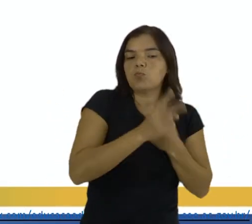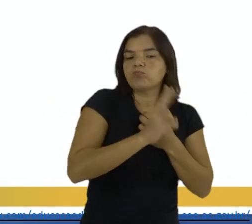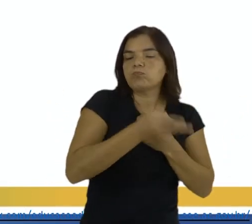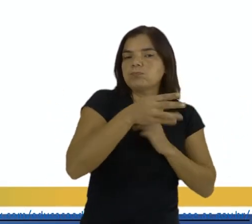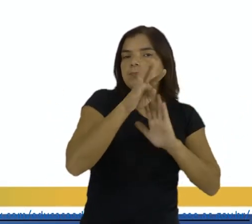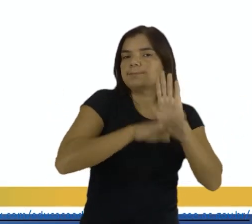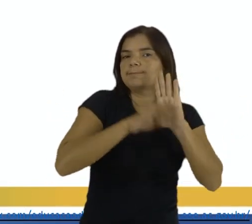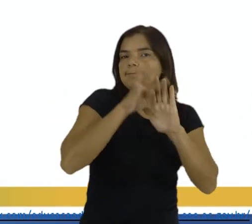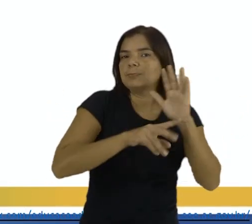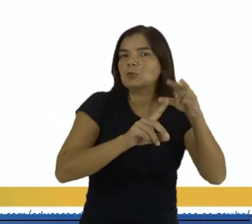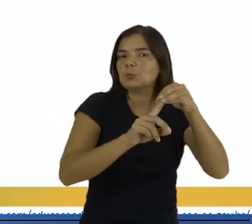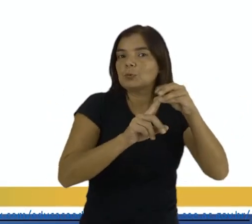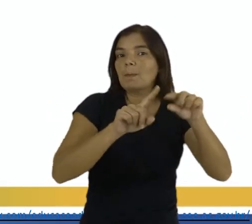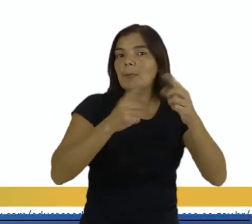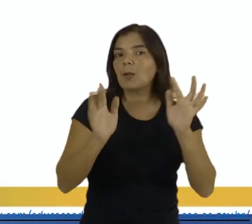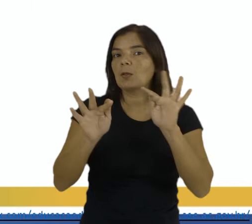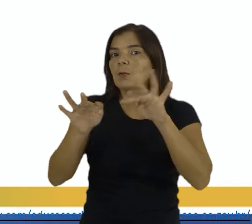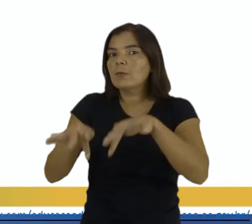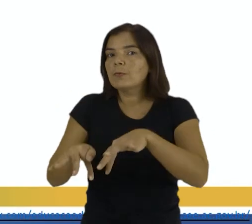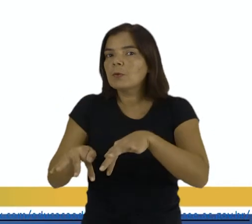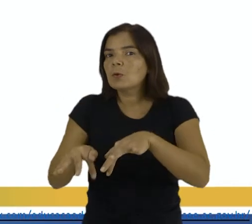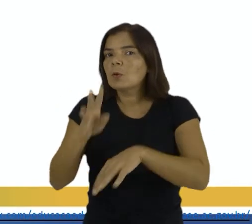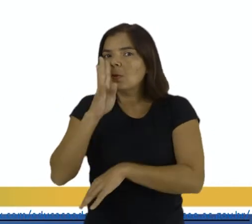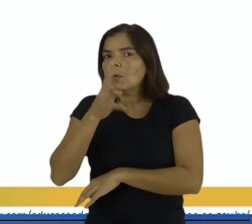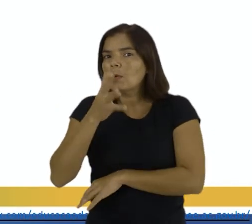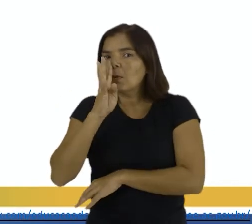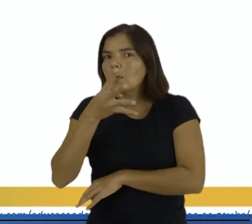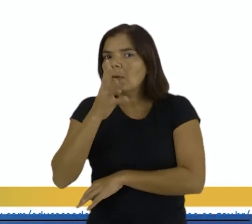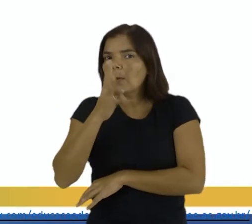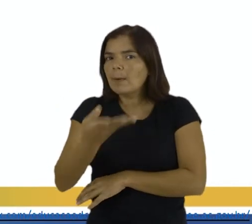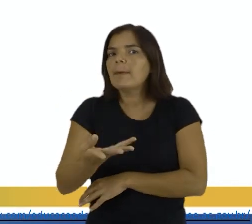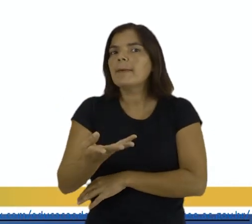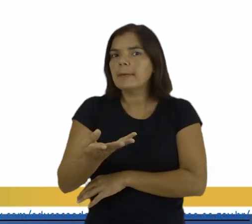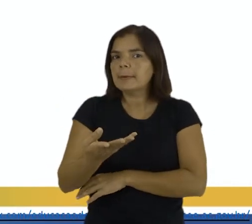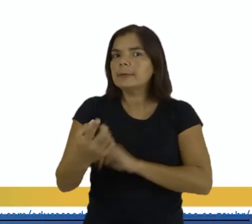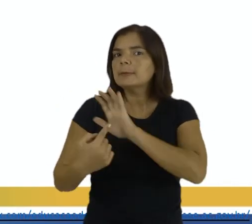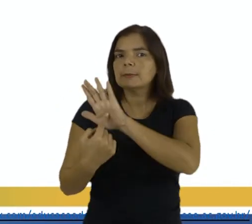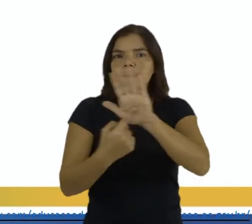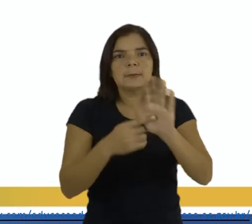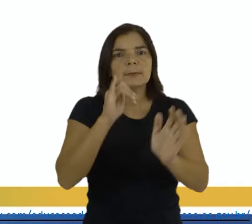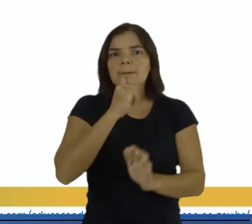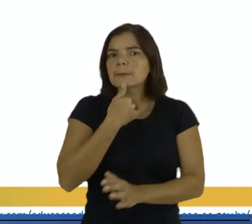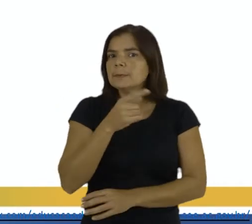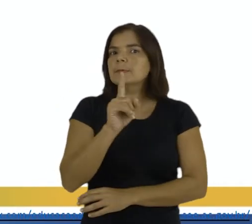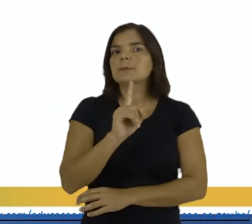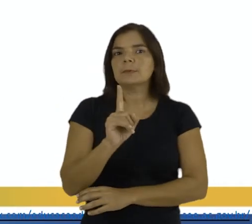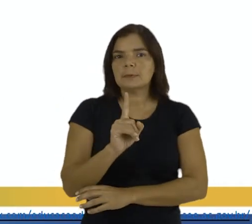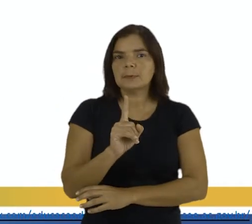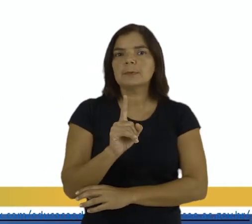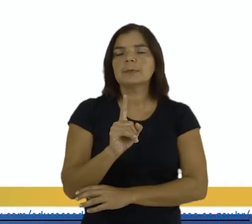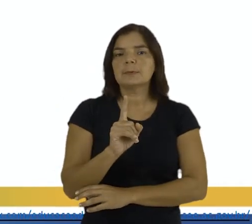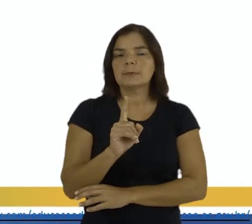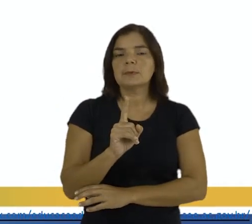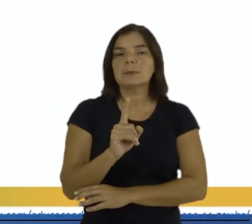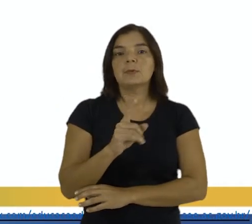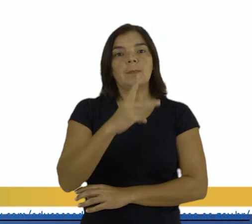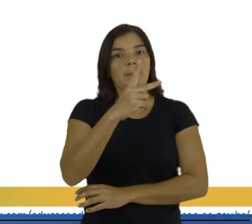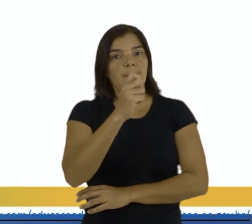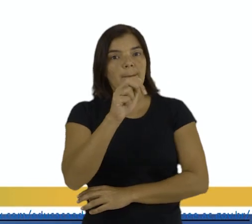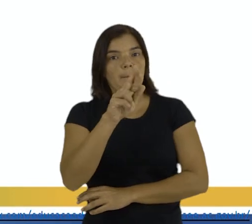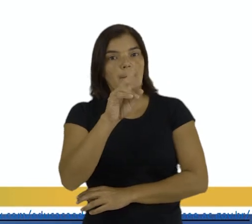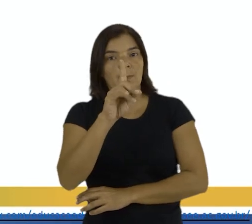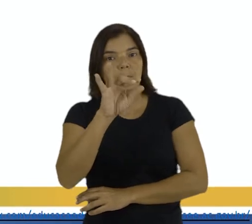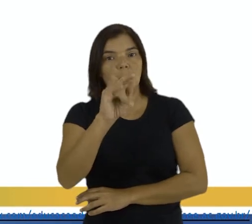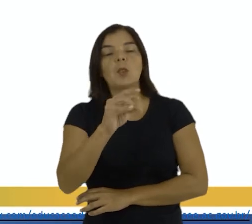da ideia, mas no final ele fez uma crítica, uma demonstração que não estava satisfeito. Paródia é uma forma